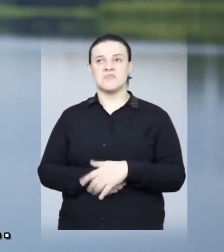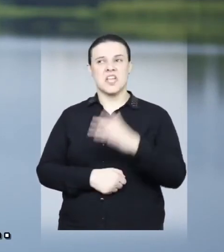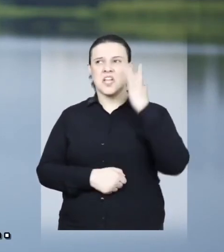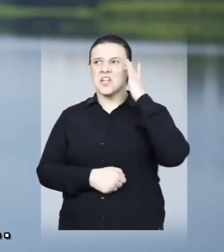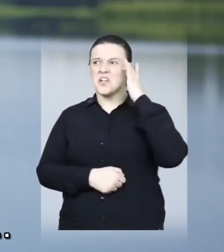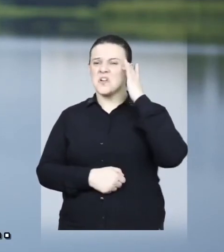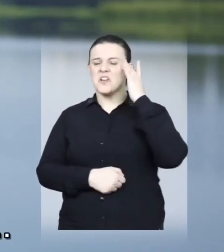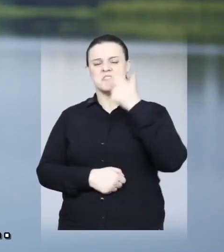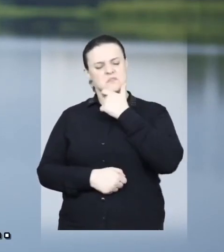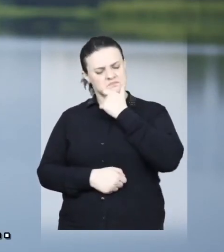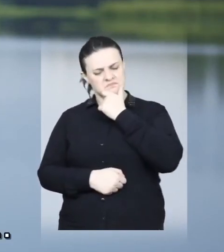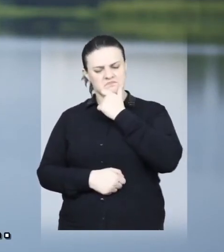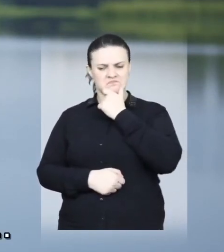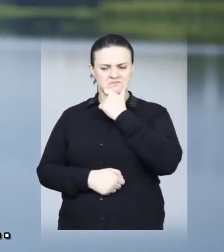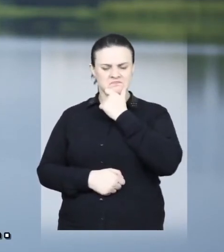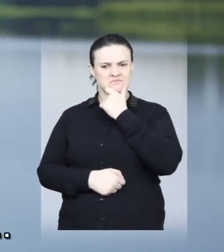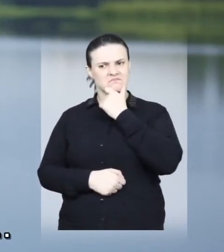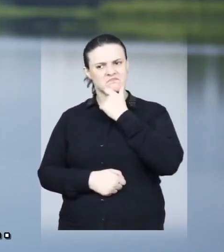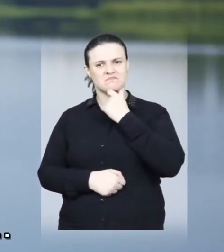caramba, eu acho que